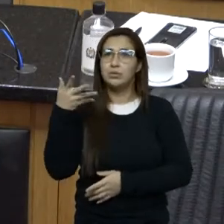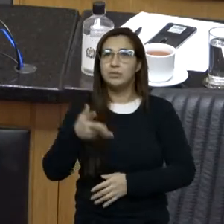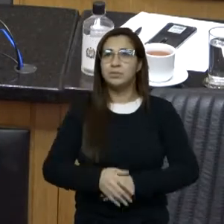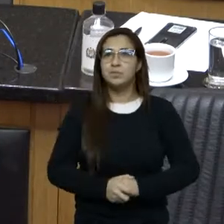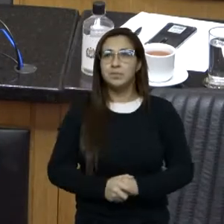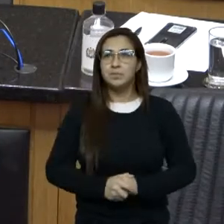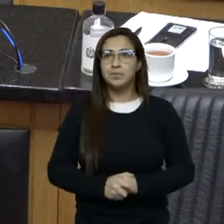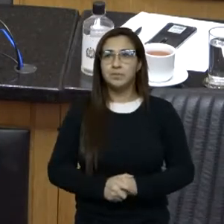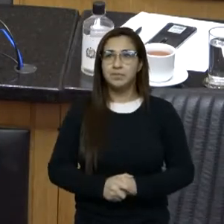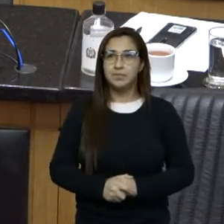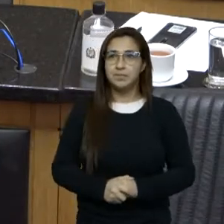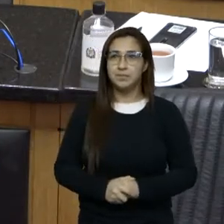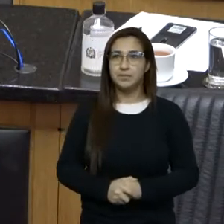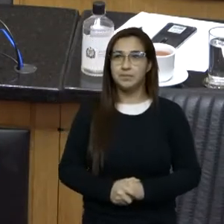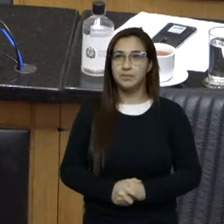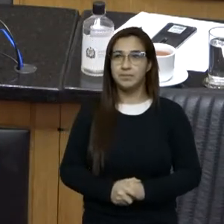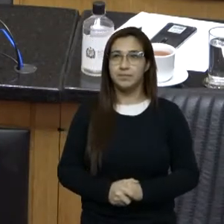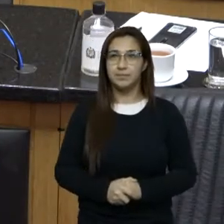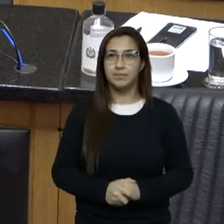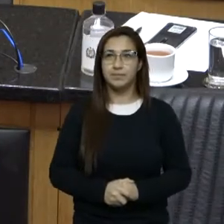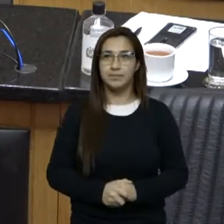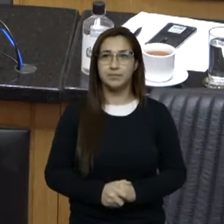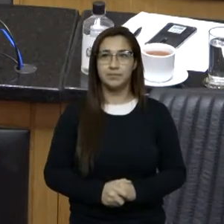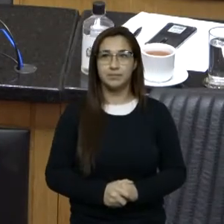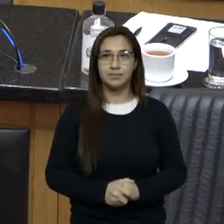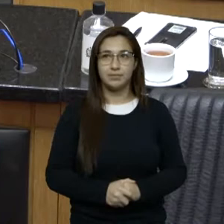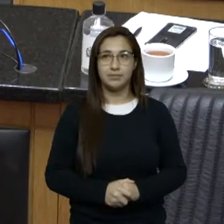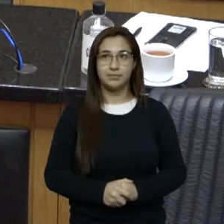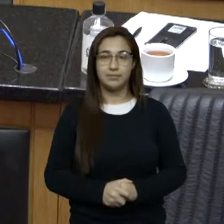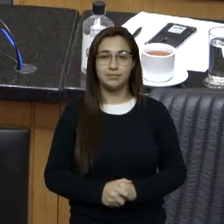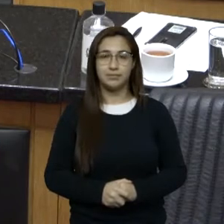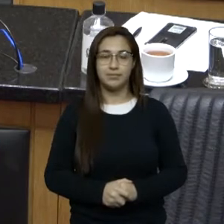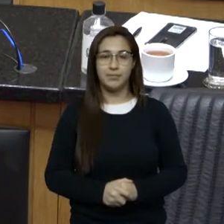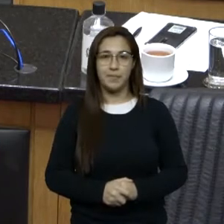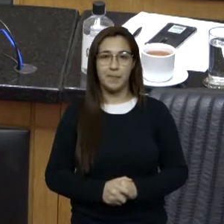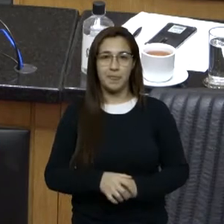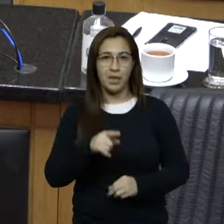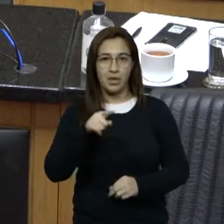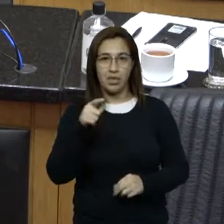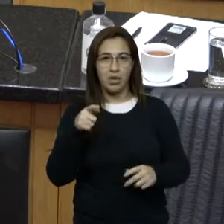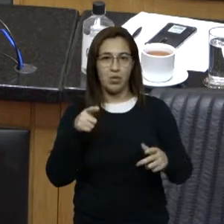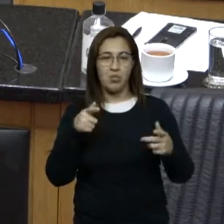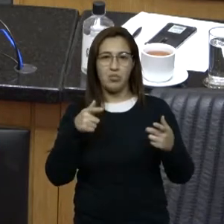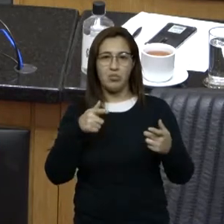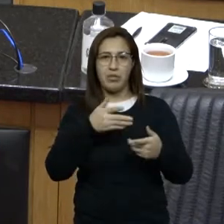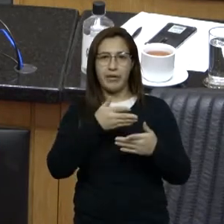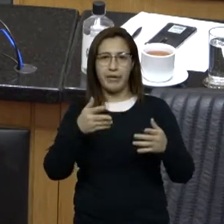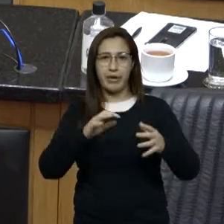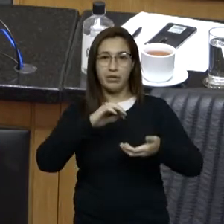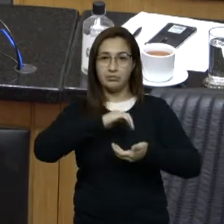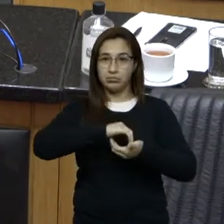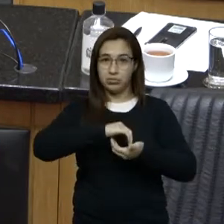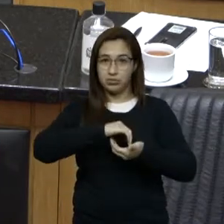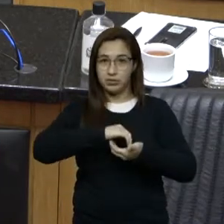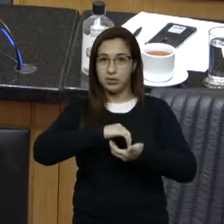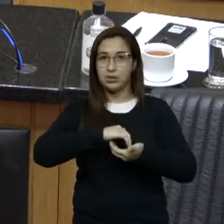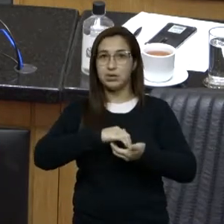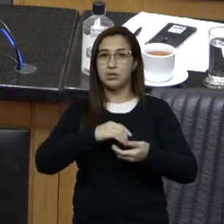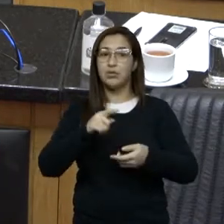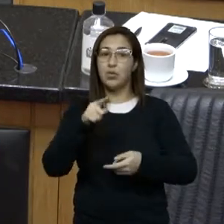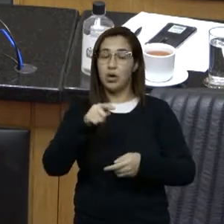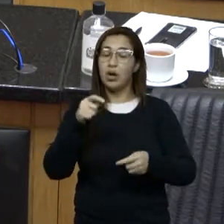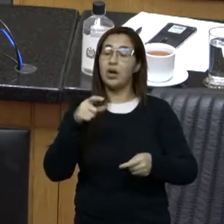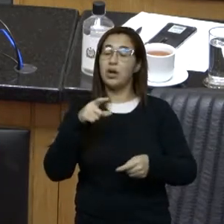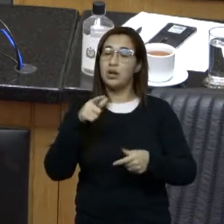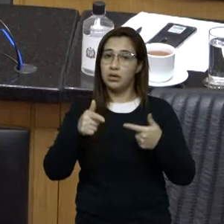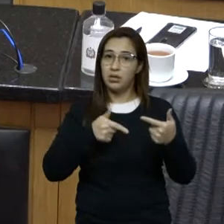Oi Maísa mais um minuto Deputado não colocou de forma nenhuma em xeque a capacidade da Defesa Civil que eu